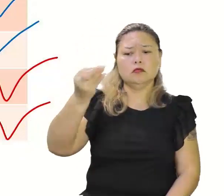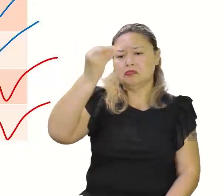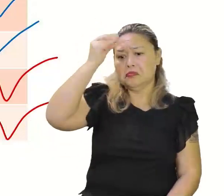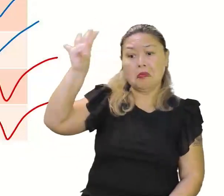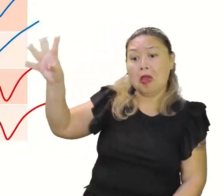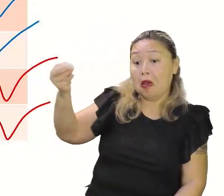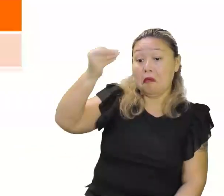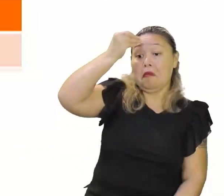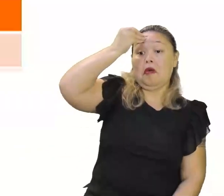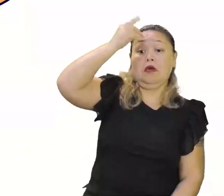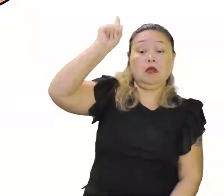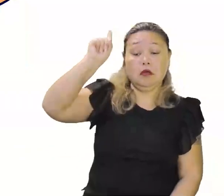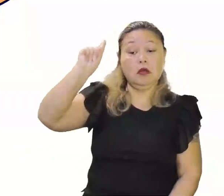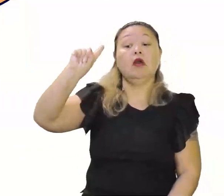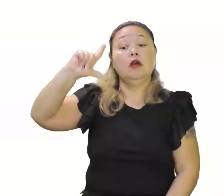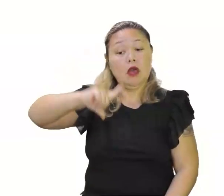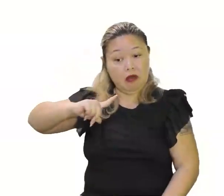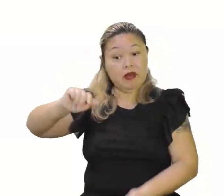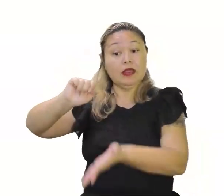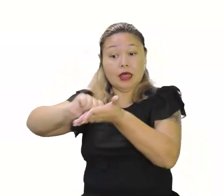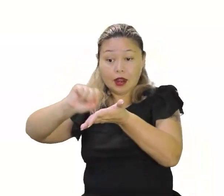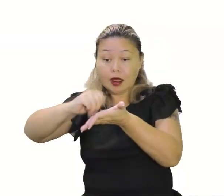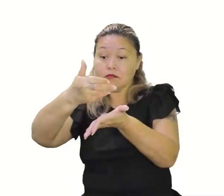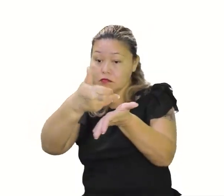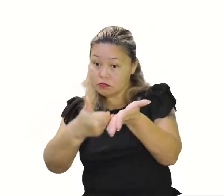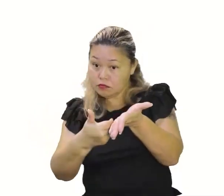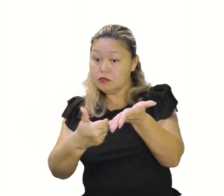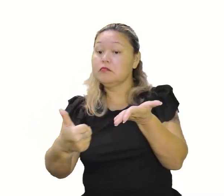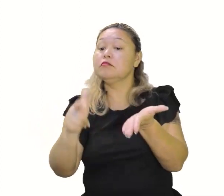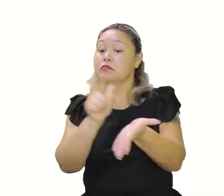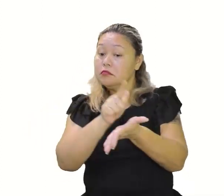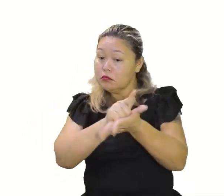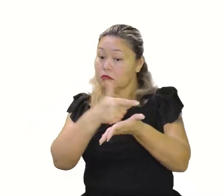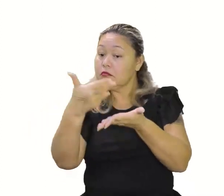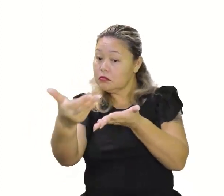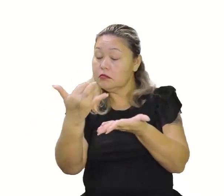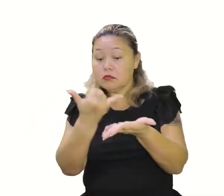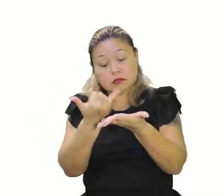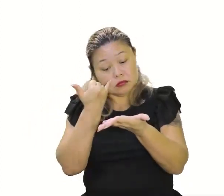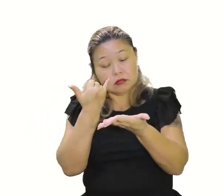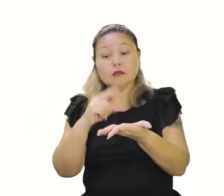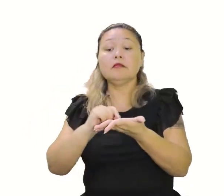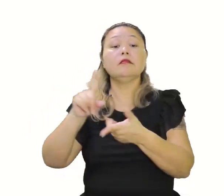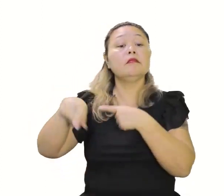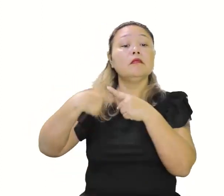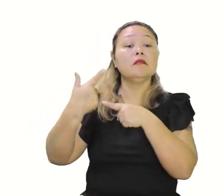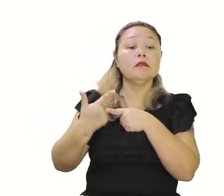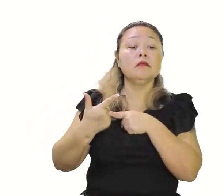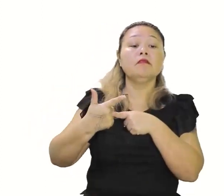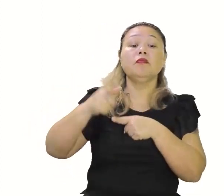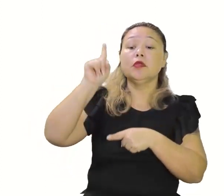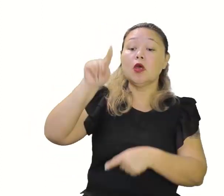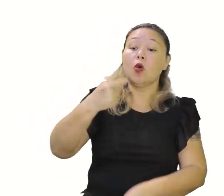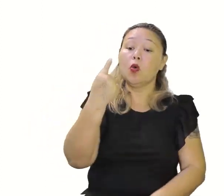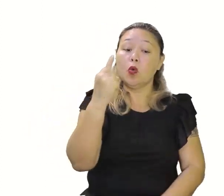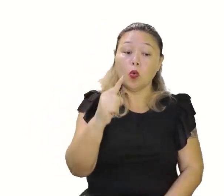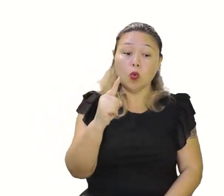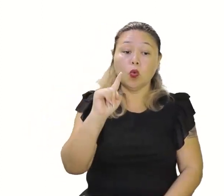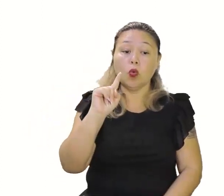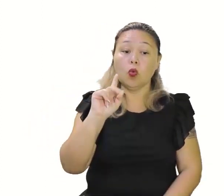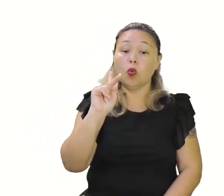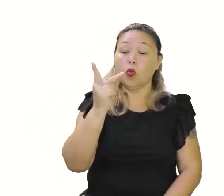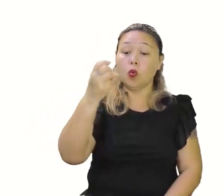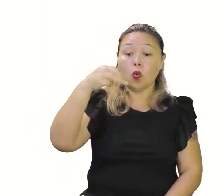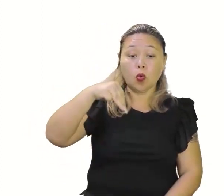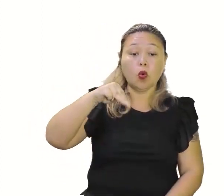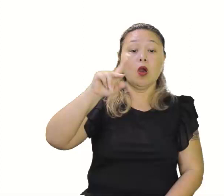precisa. Ele vai te fornecer isso aí. Então vamos lá, então eu já sei que um alqueire mineiro, a gente viu que é